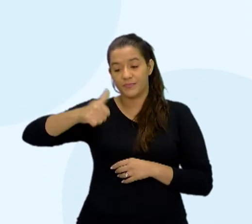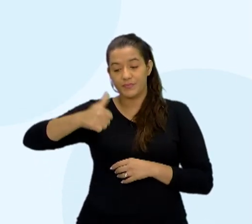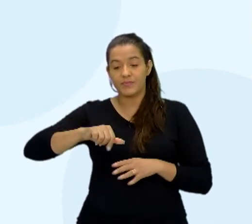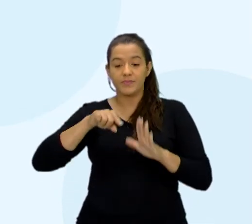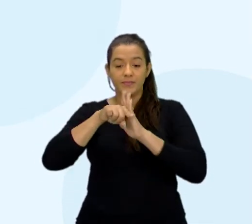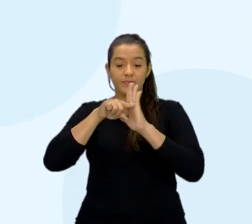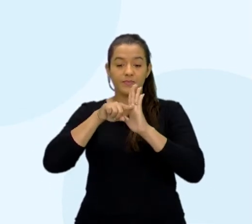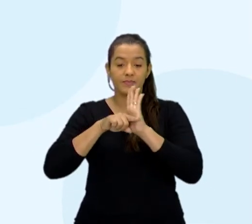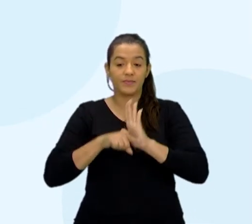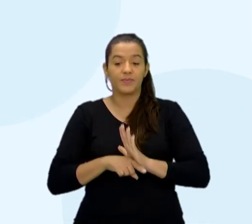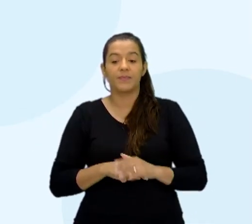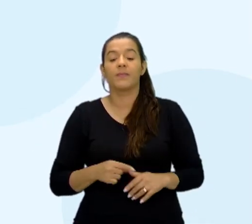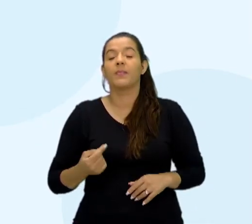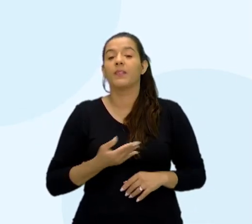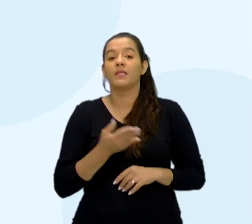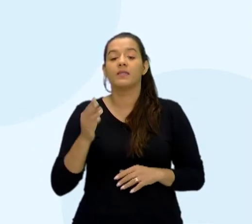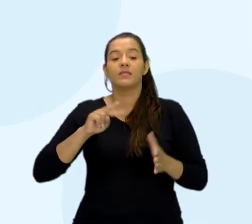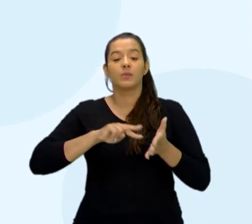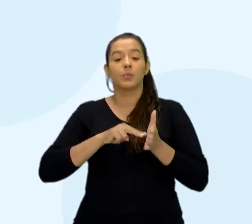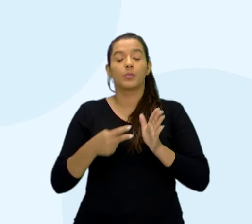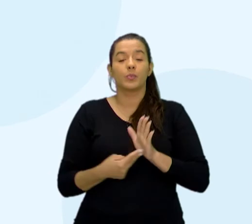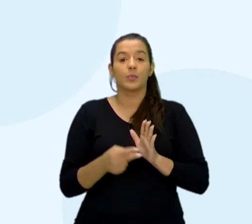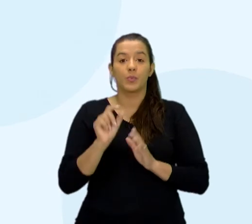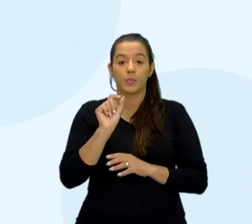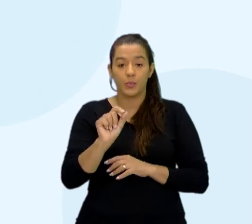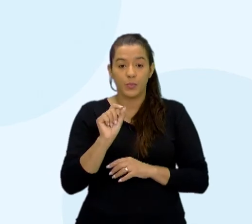isso significa? Significa que a cada